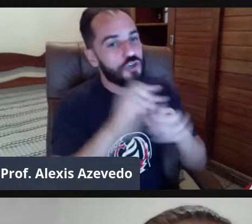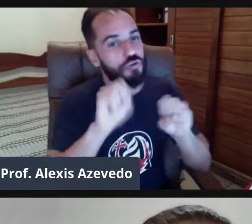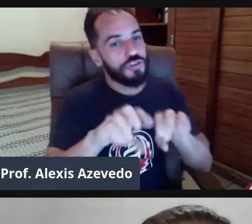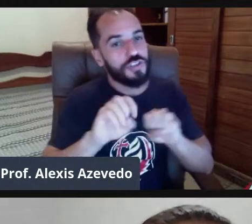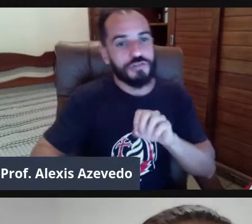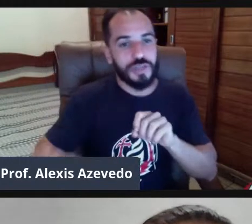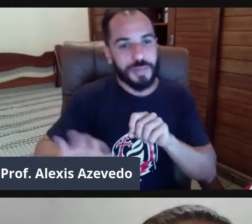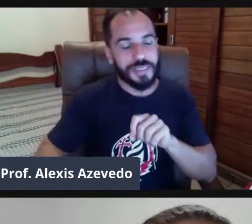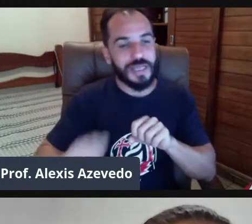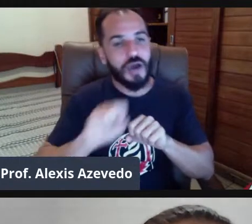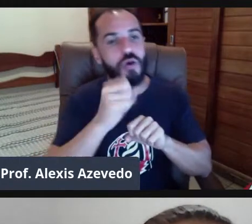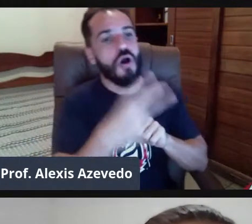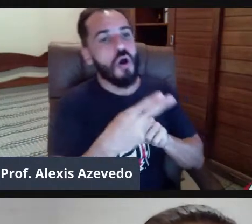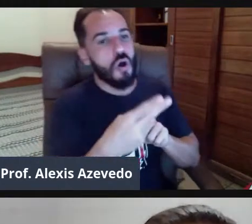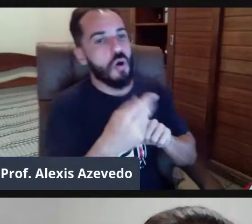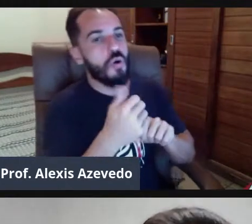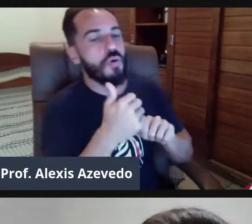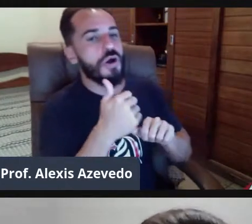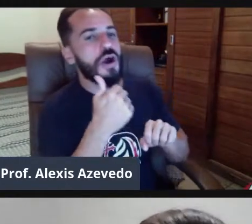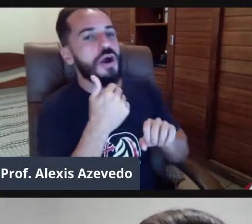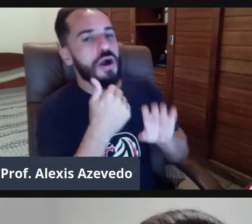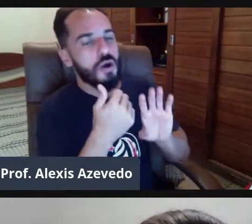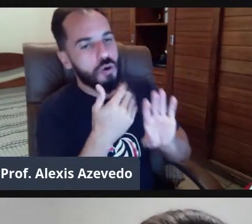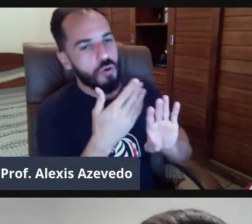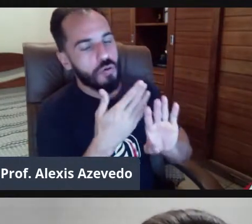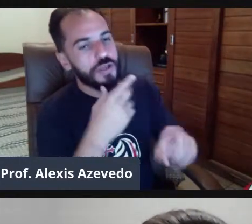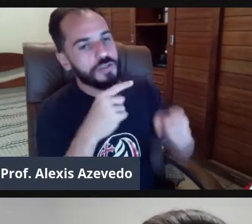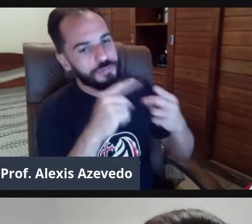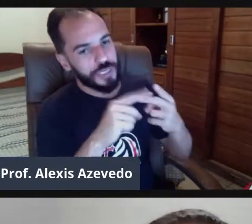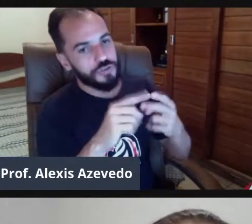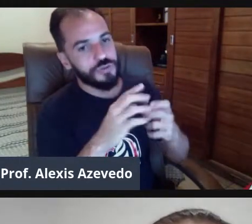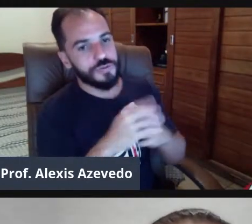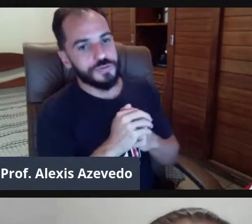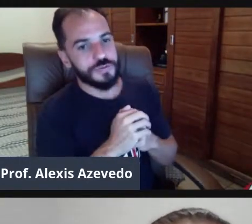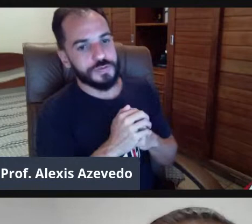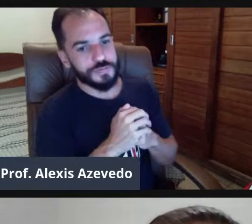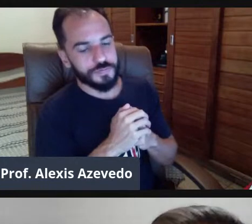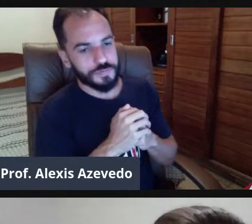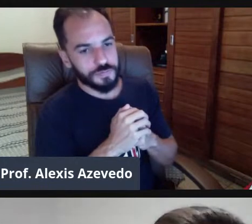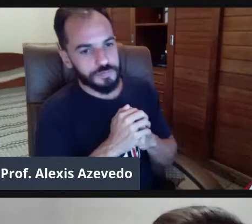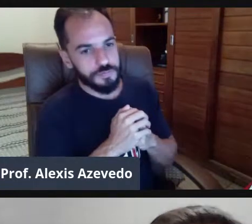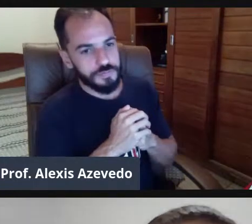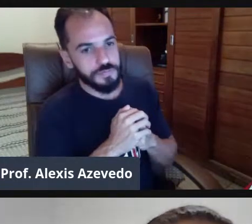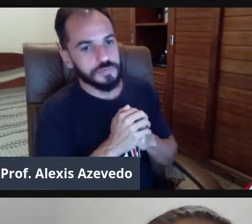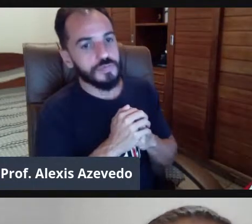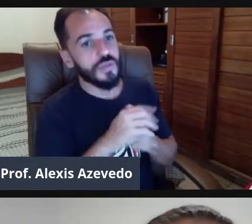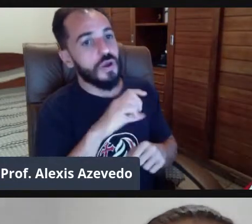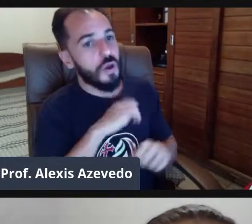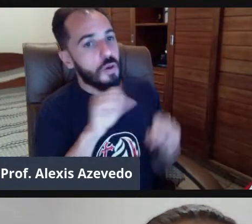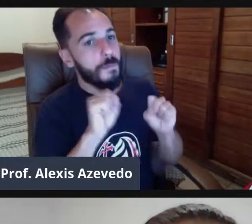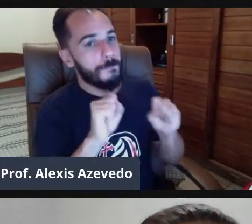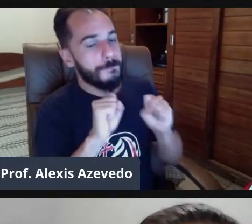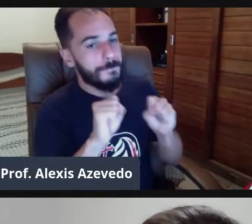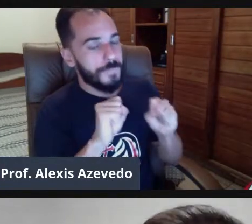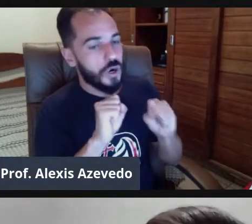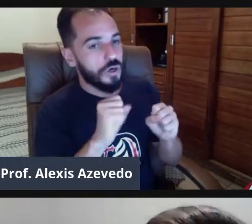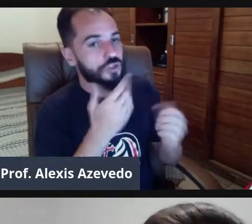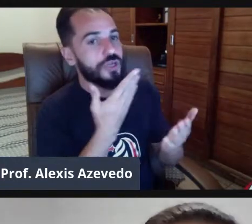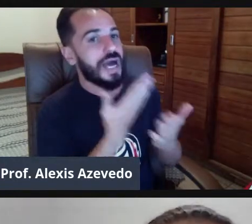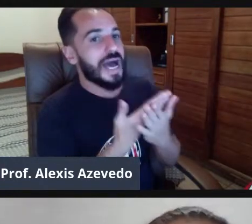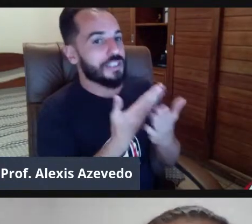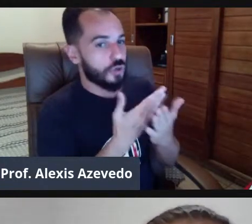então aceitar o aluno dentro dessa classe remota. Tá? Então, existe sim, a Guinhar